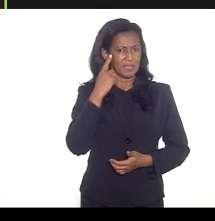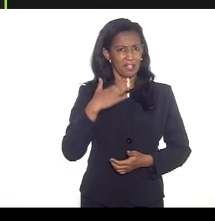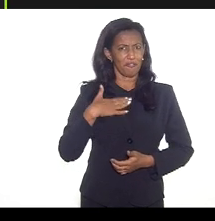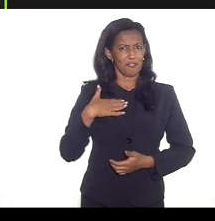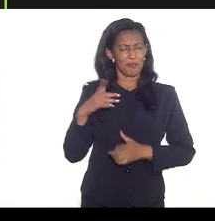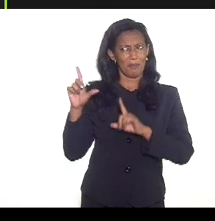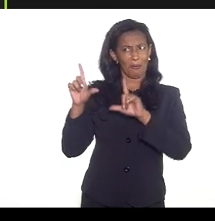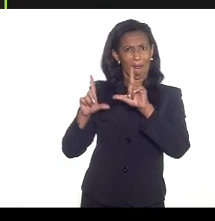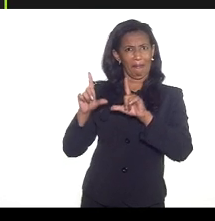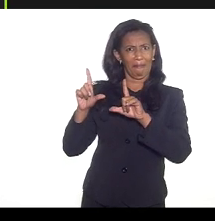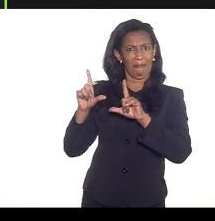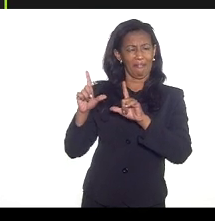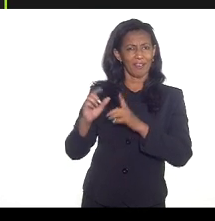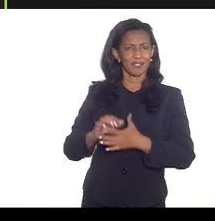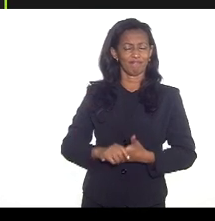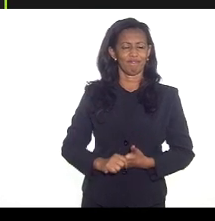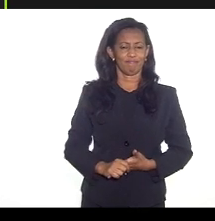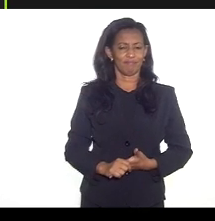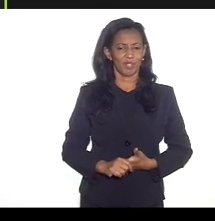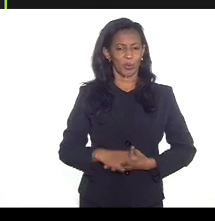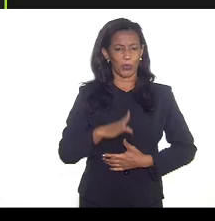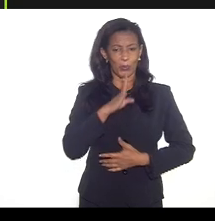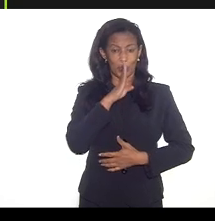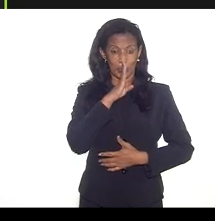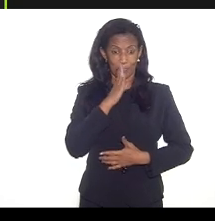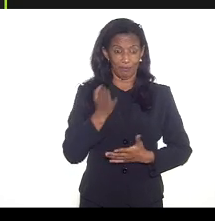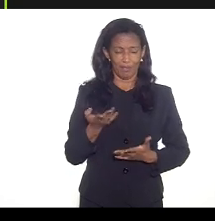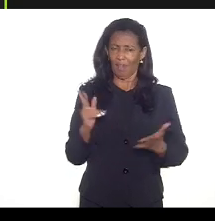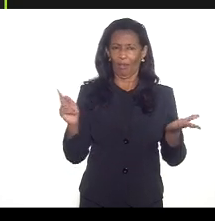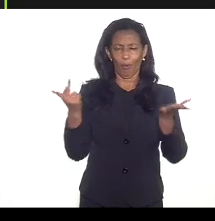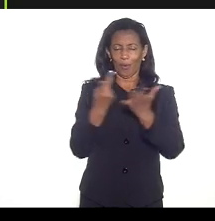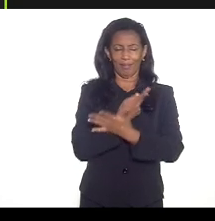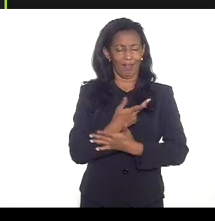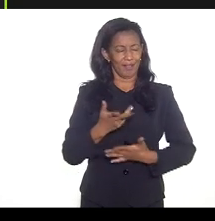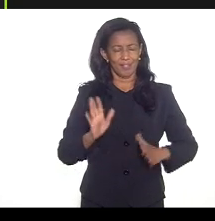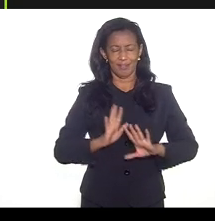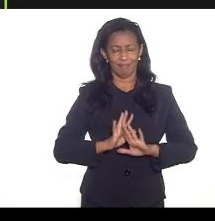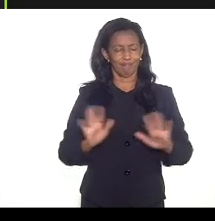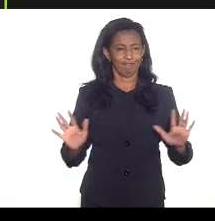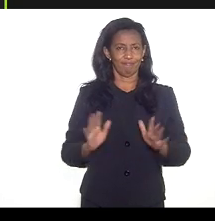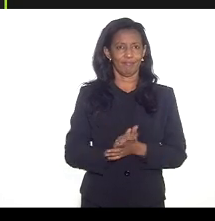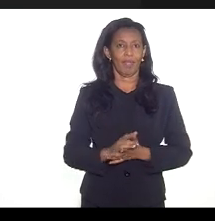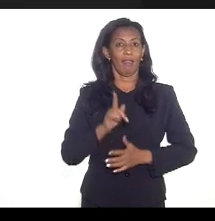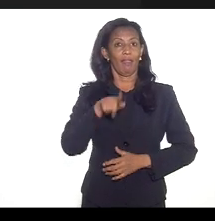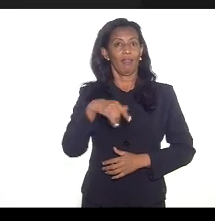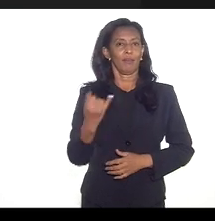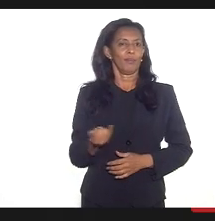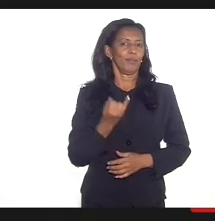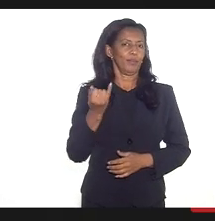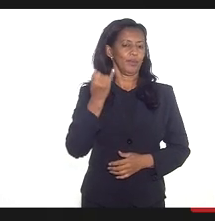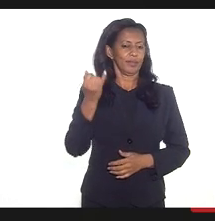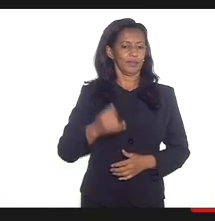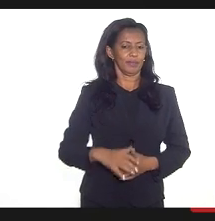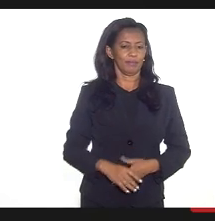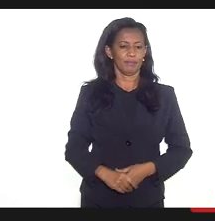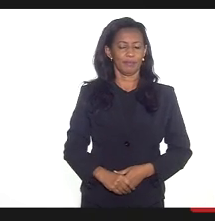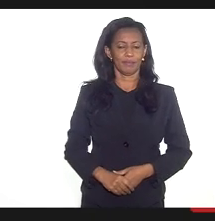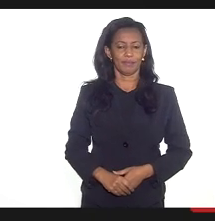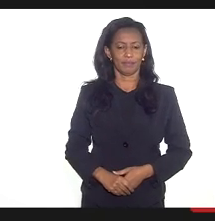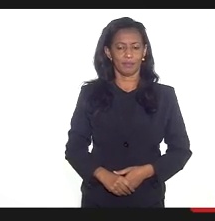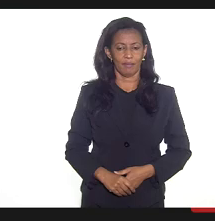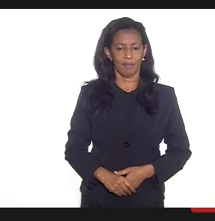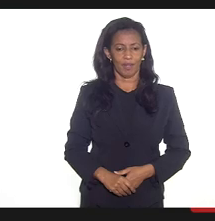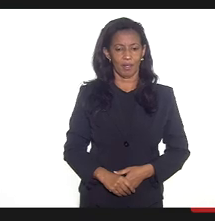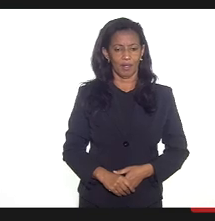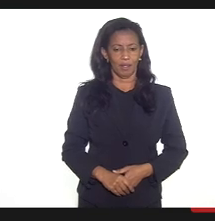aqui. E com silêncio, mas isso acontece, é importante.